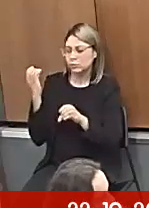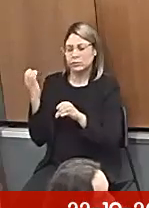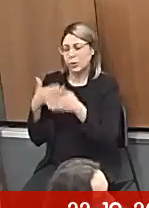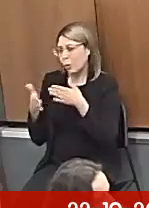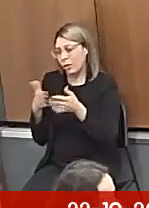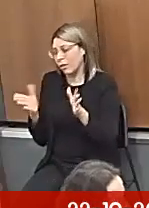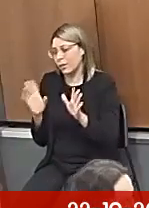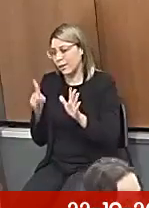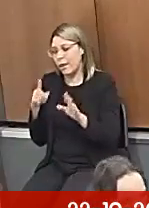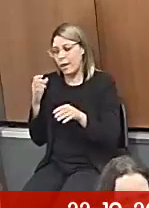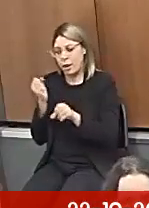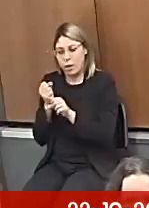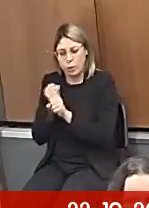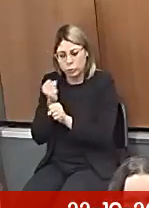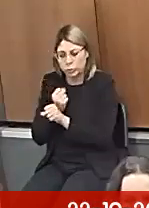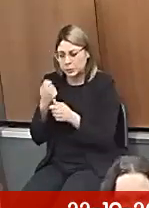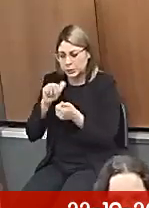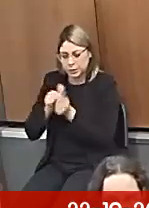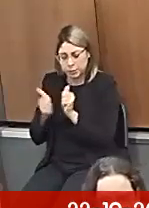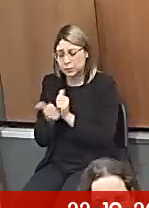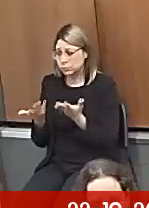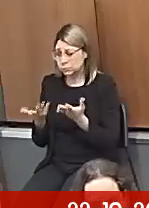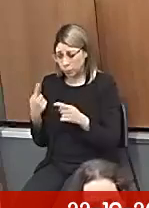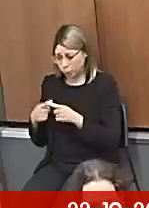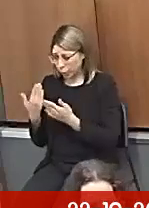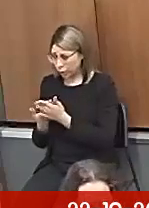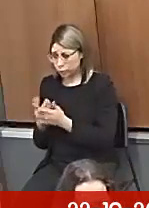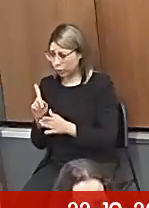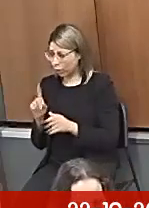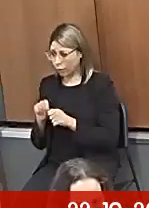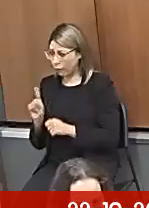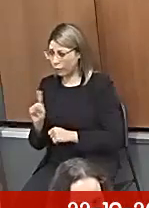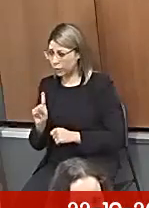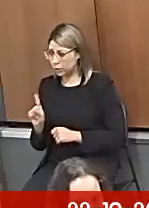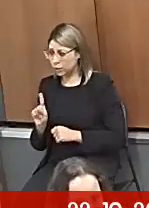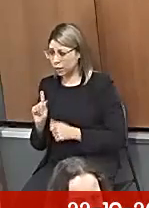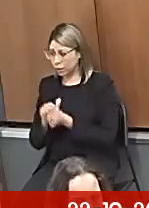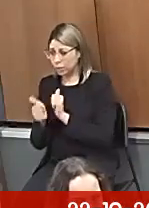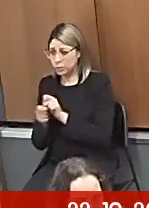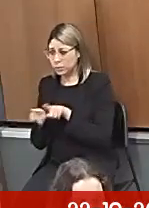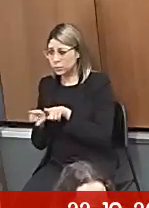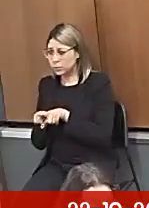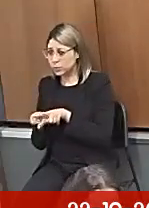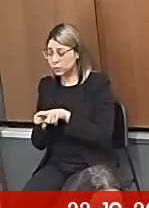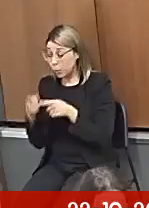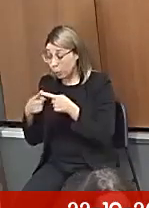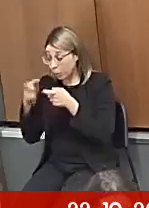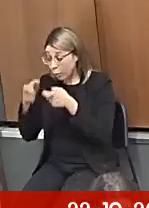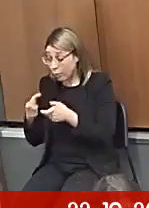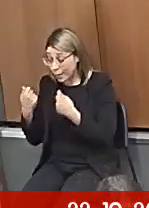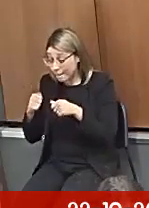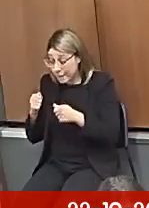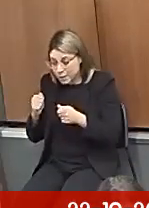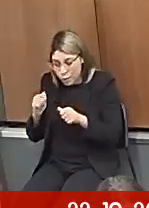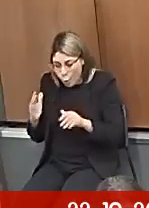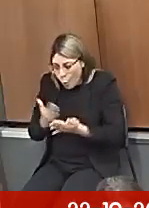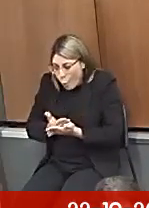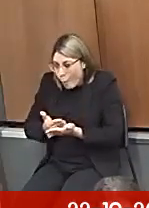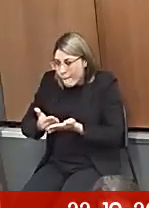seja, que vão fazer construções adaptadas. Então, por que a escola não vai, que é o lugar onde que tem que ser